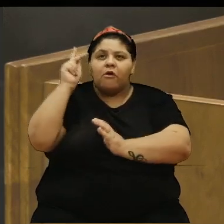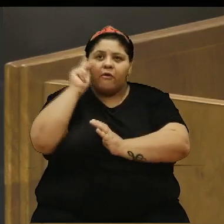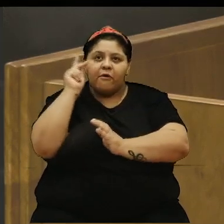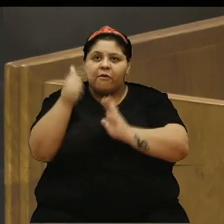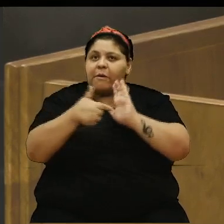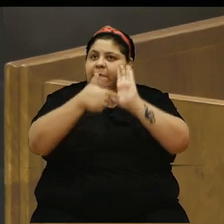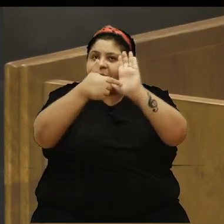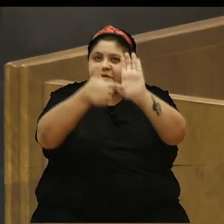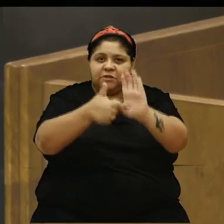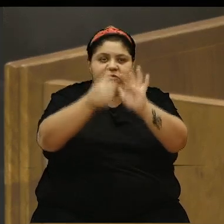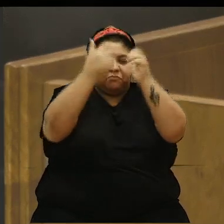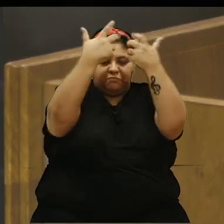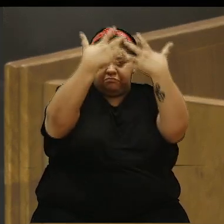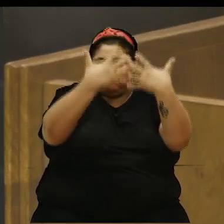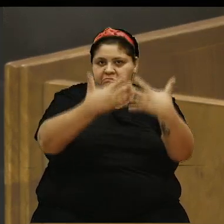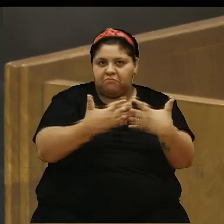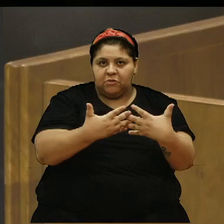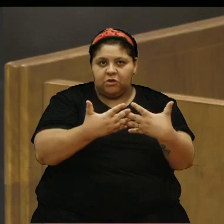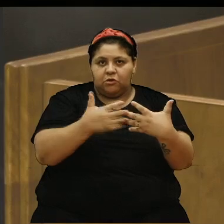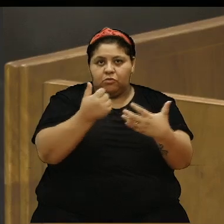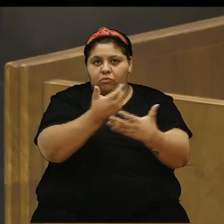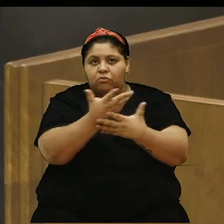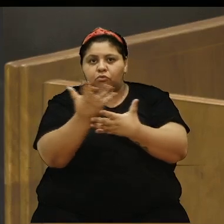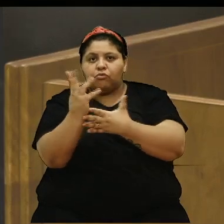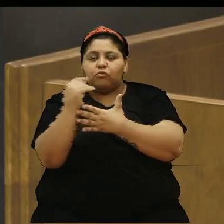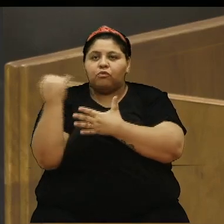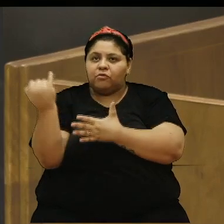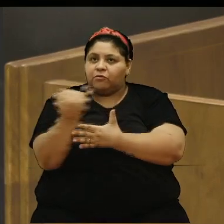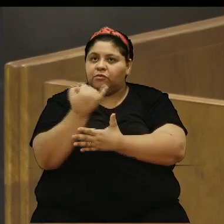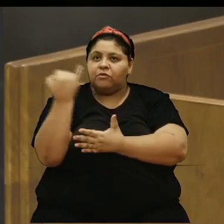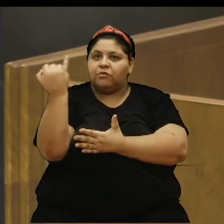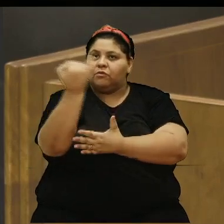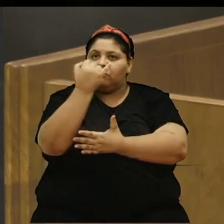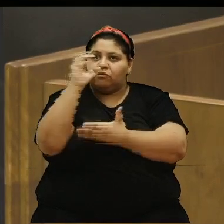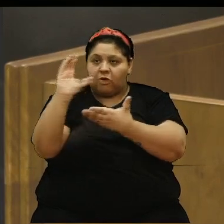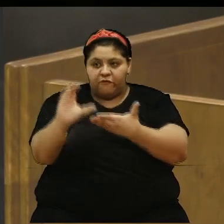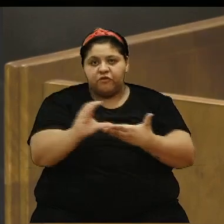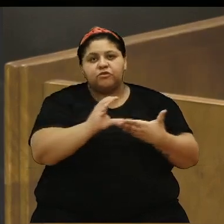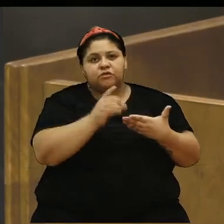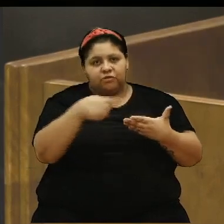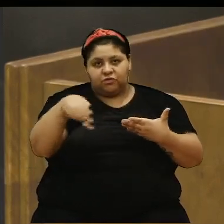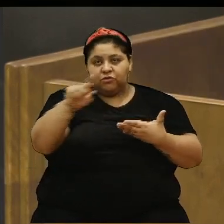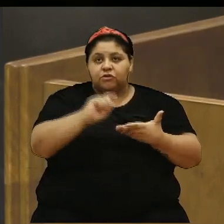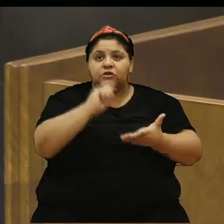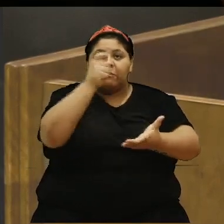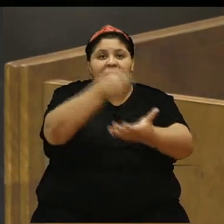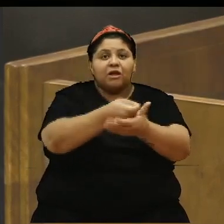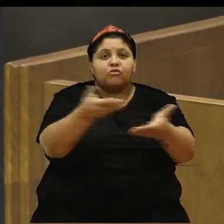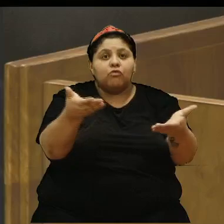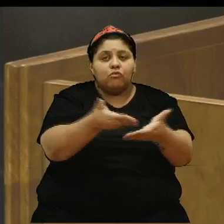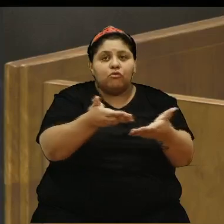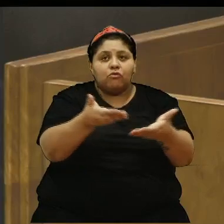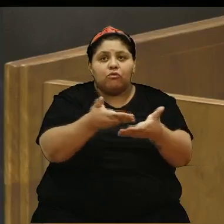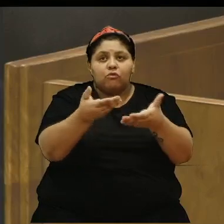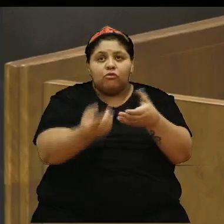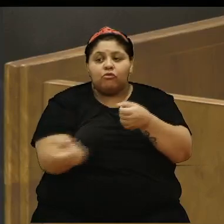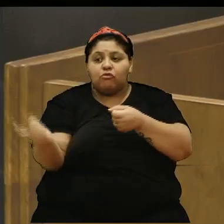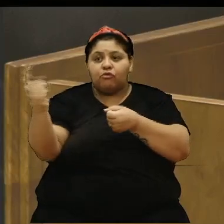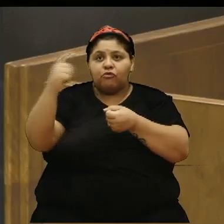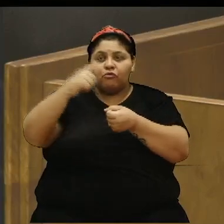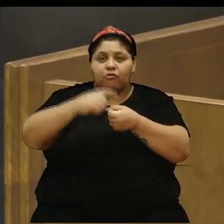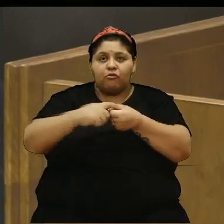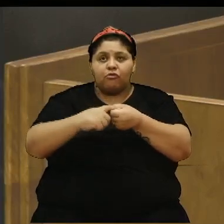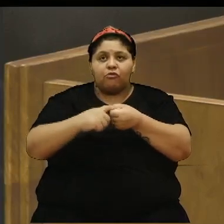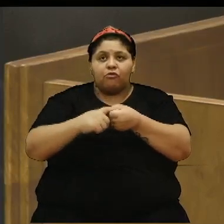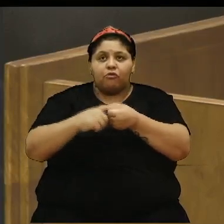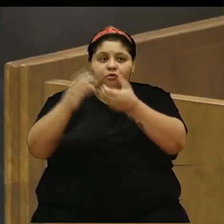deu a aula aqui, do quanto é importante, o quanto é um investimento. A gente está pagando hoje, quando restituir, ainda a gente vai